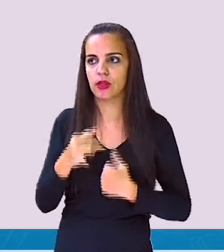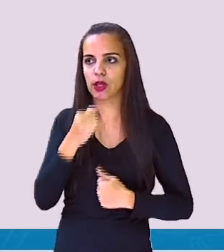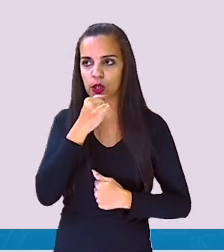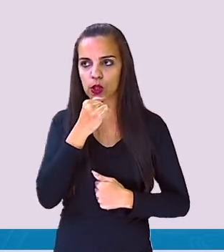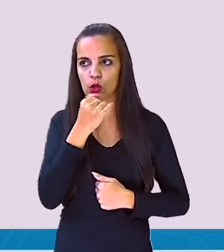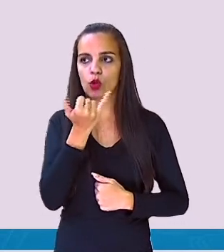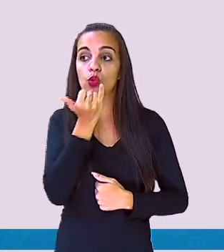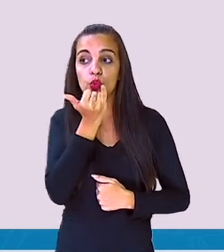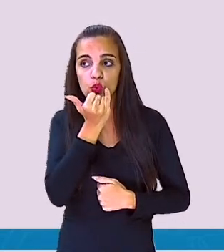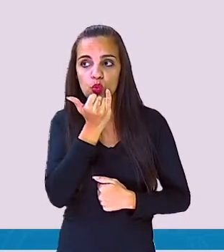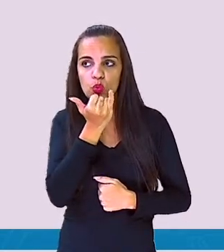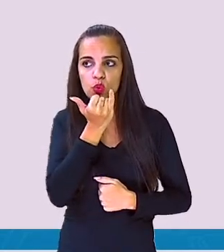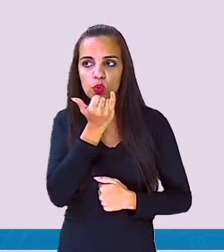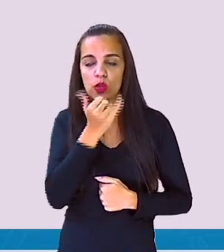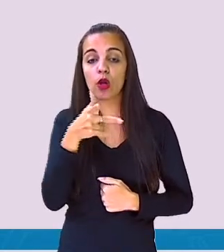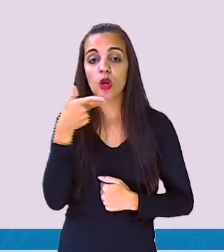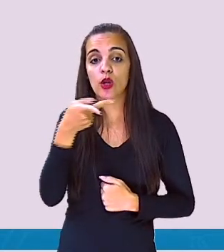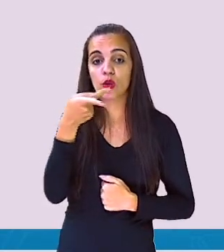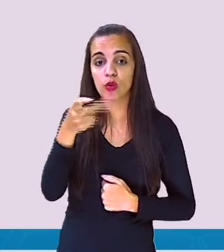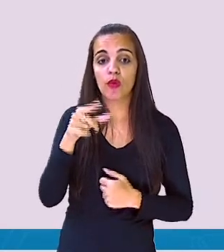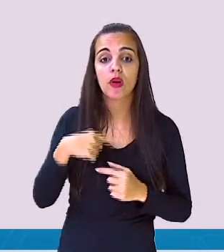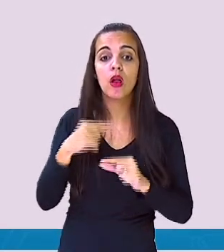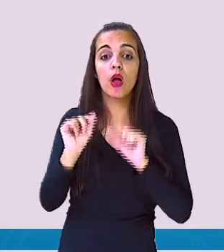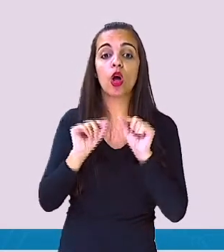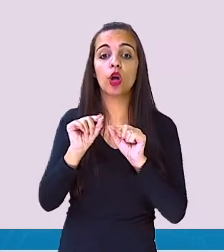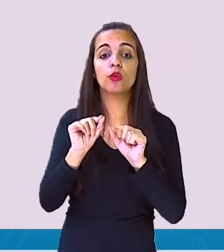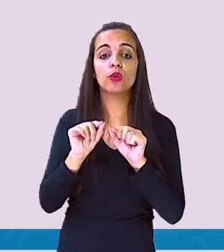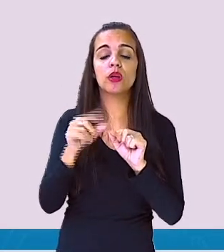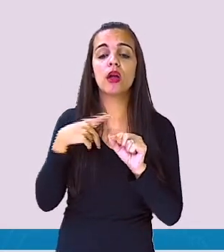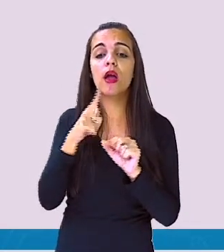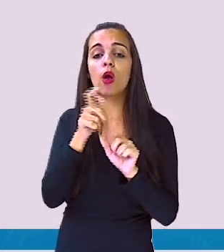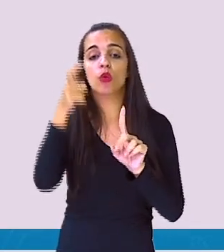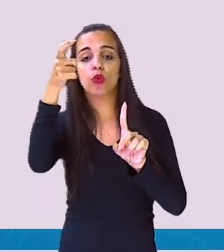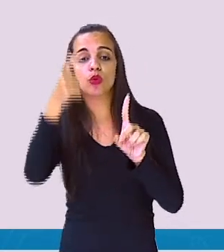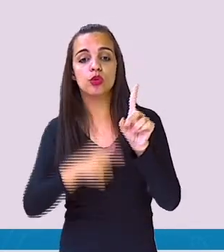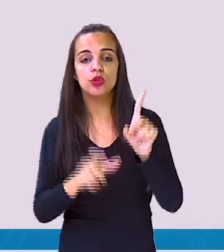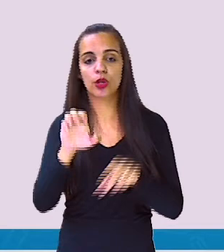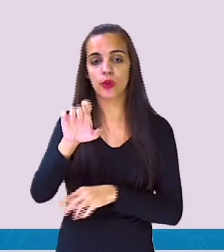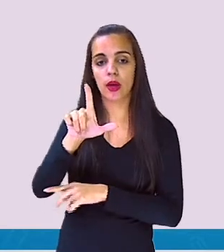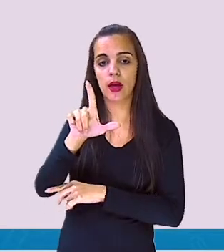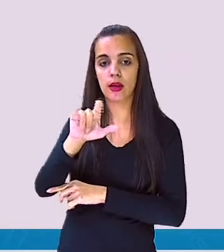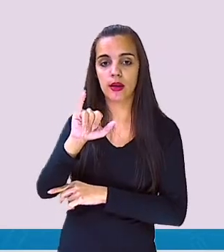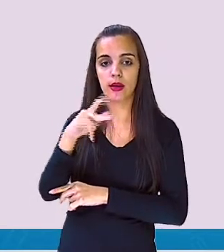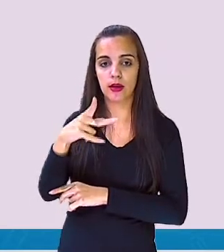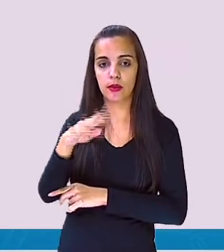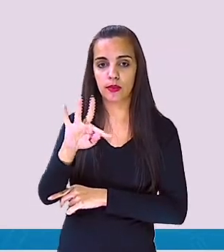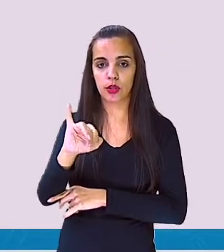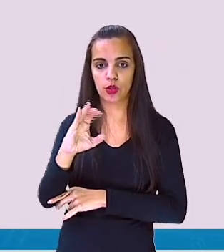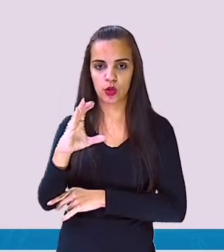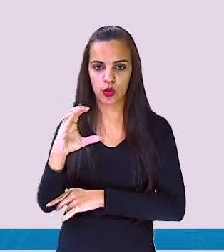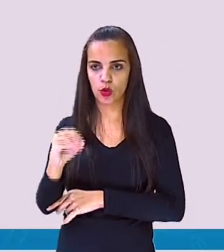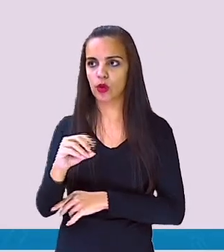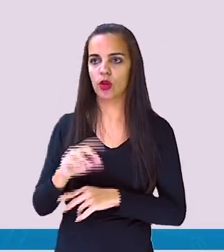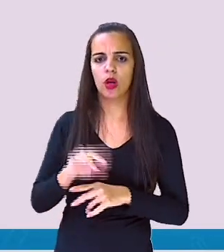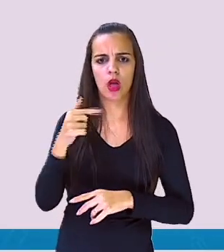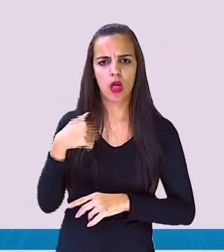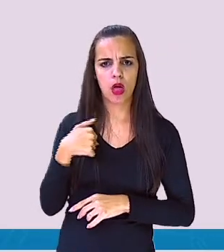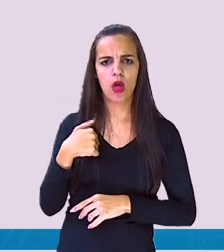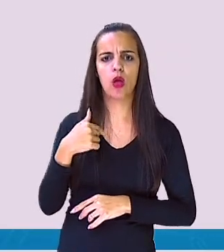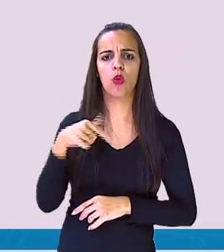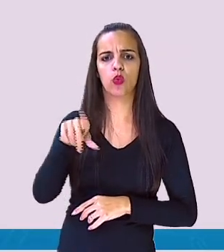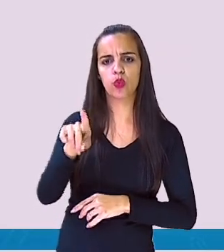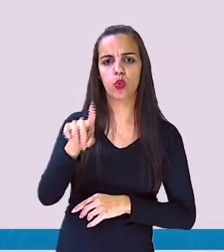estou falando agora, sujeito elíptico. Então, nós podemos identificar ele no eu, tu, ele, no nós,